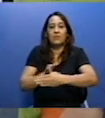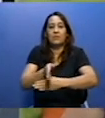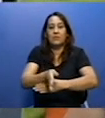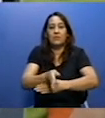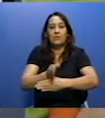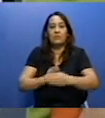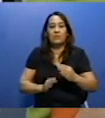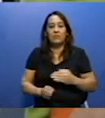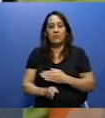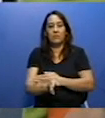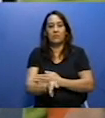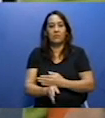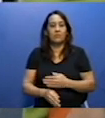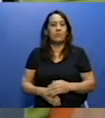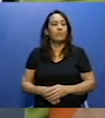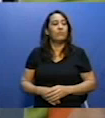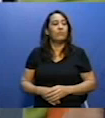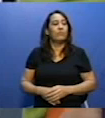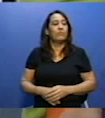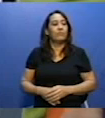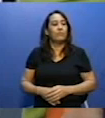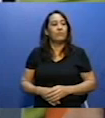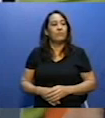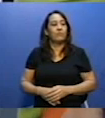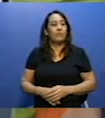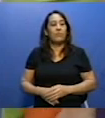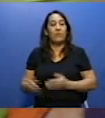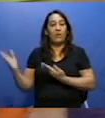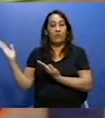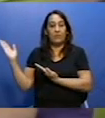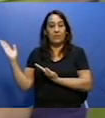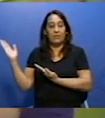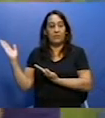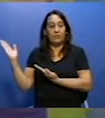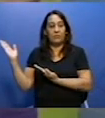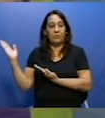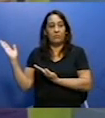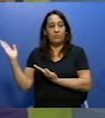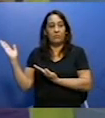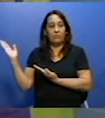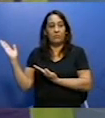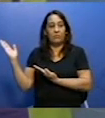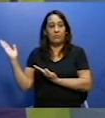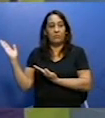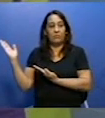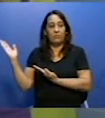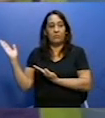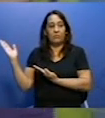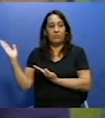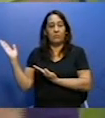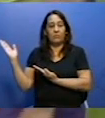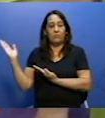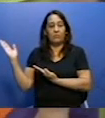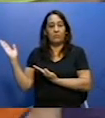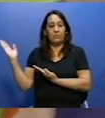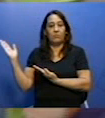Ó. Cruzou aqui, certo? Aqui e